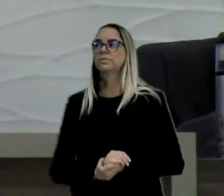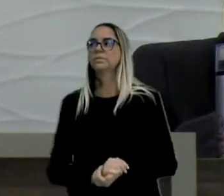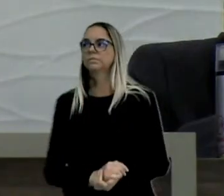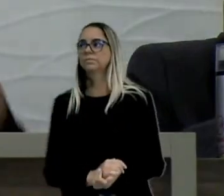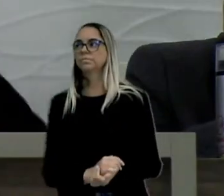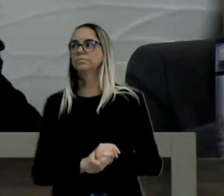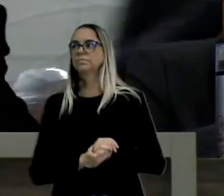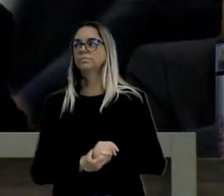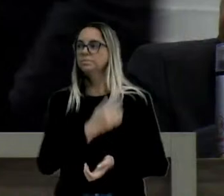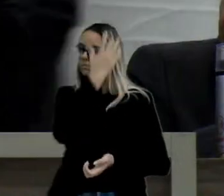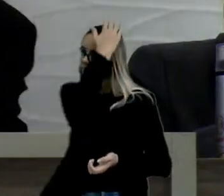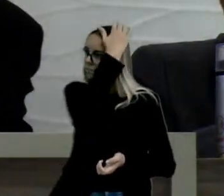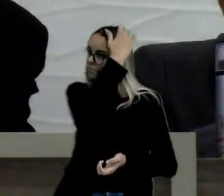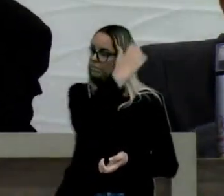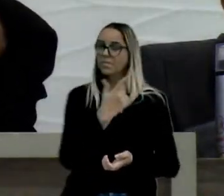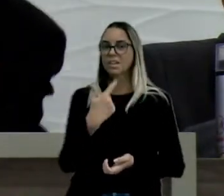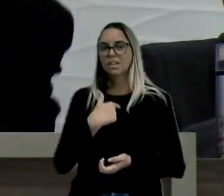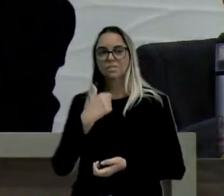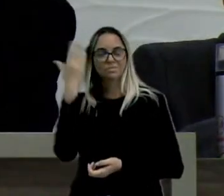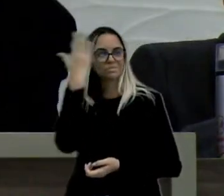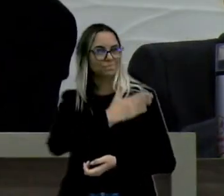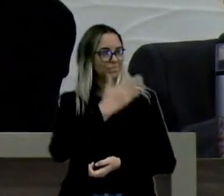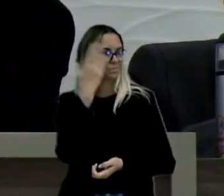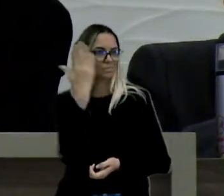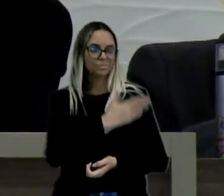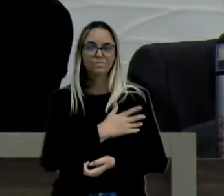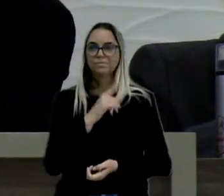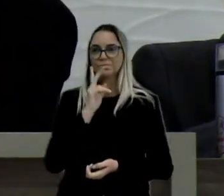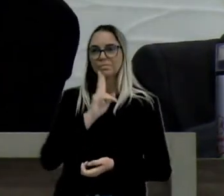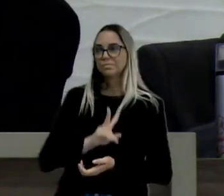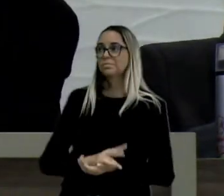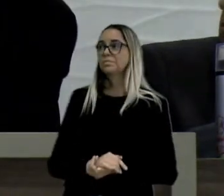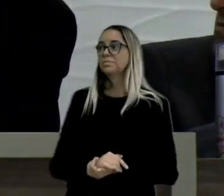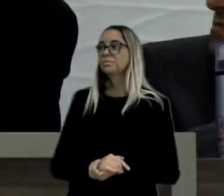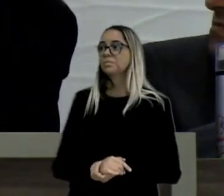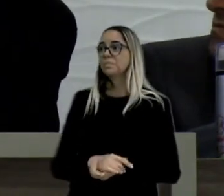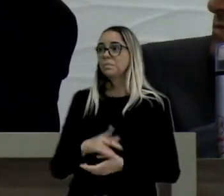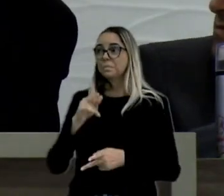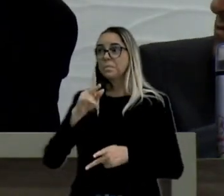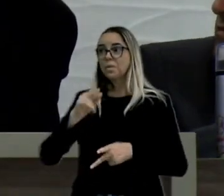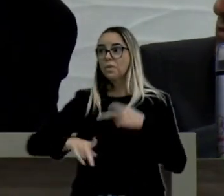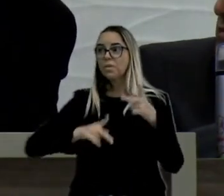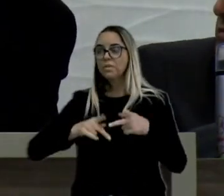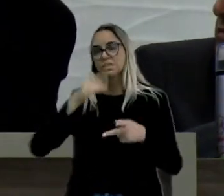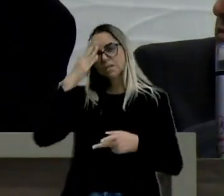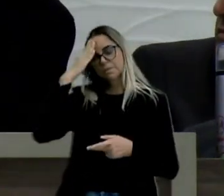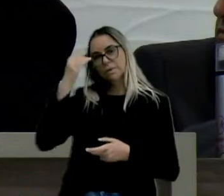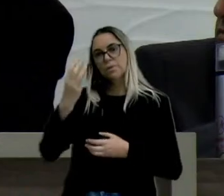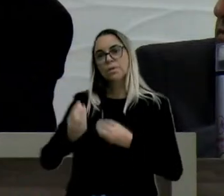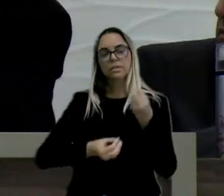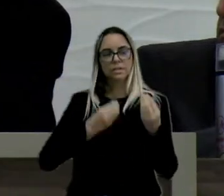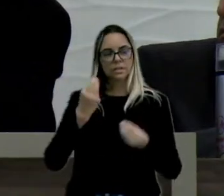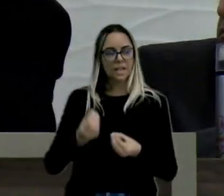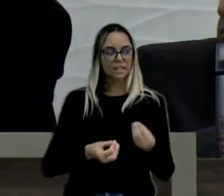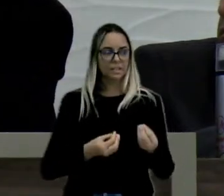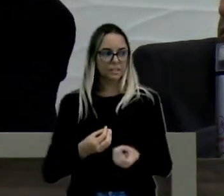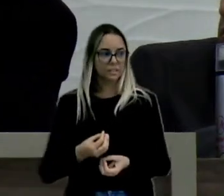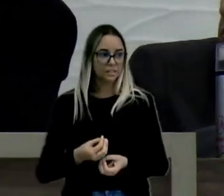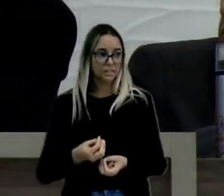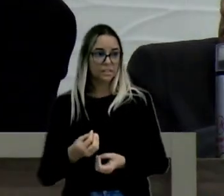isso eu nunca vi eu nunca vi um pessoal para saber como são as coisas e fugir dos